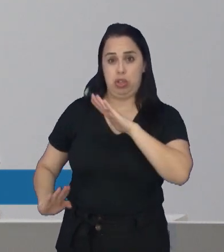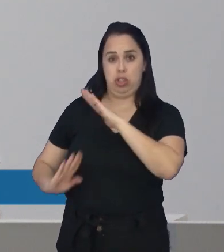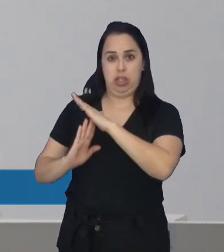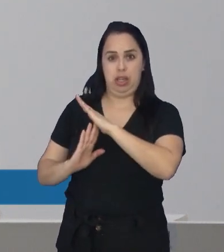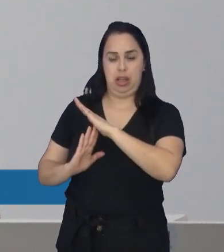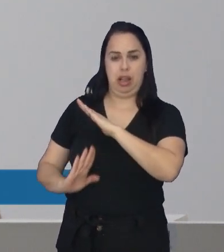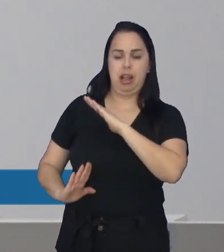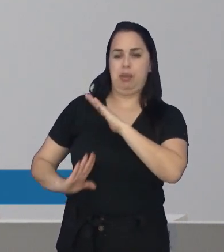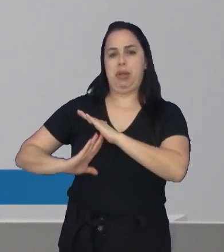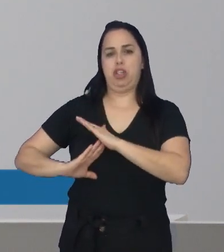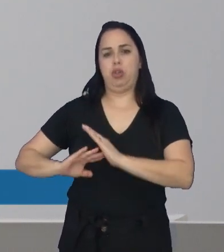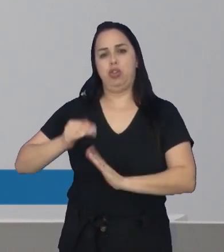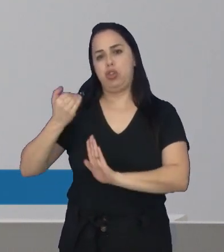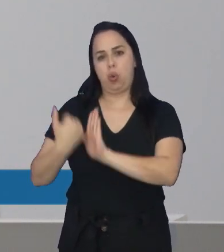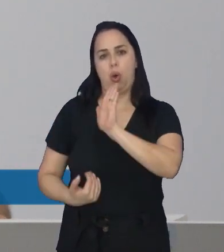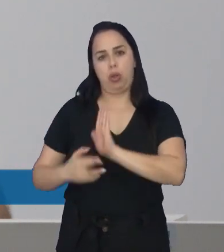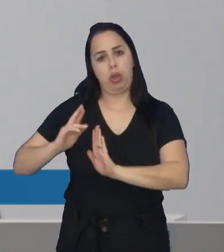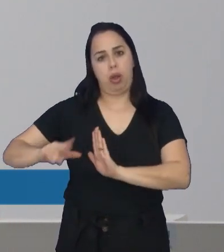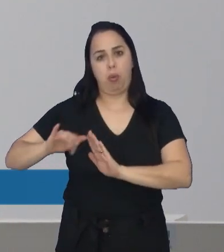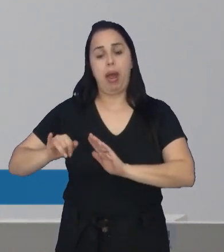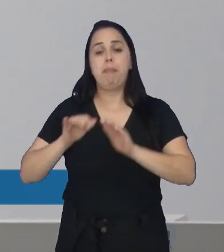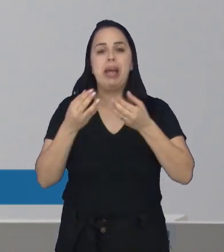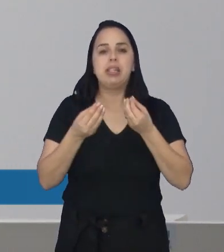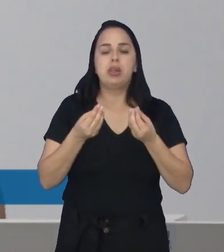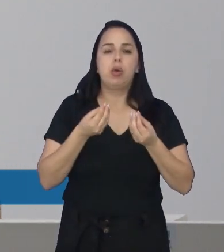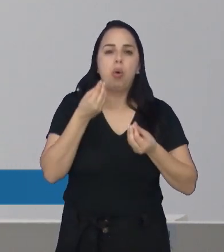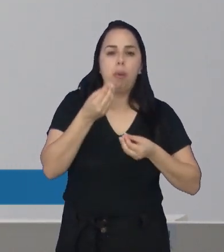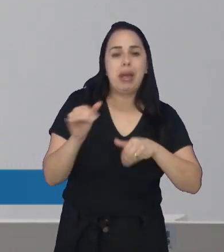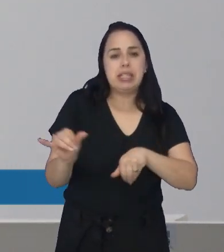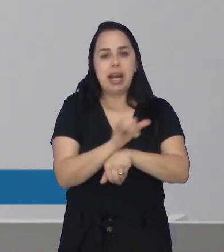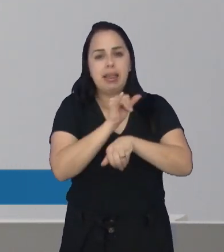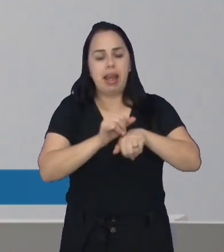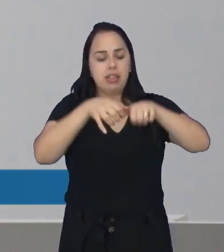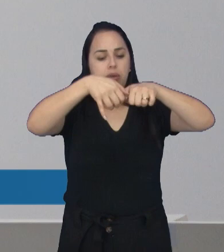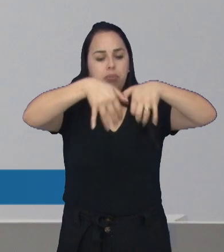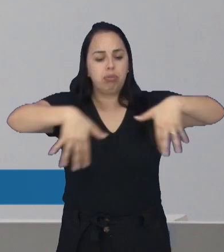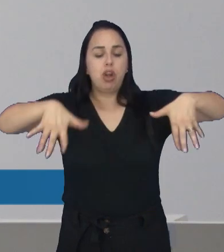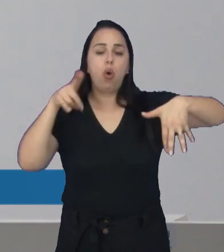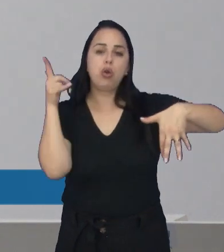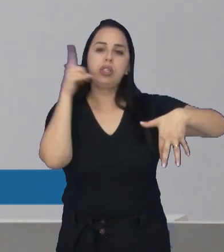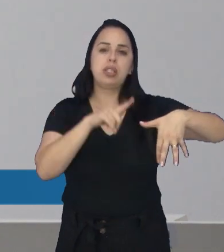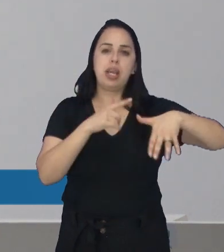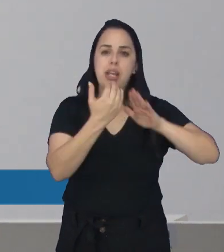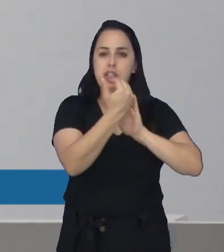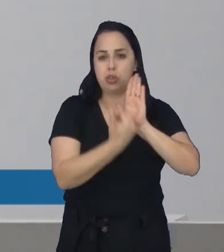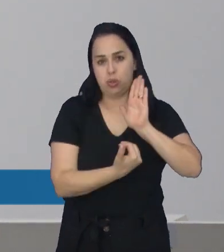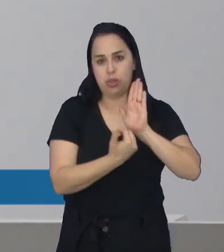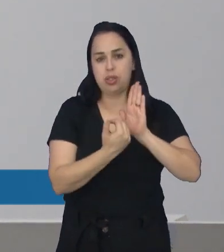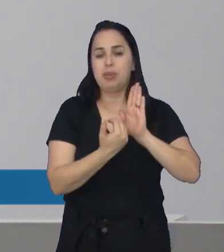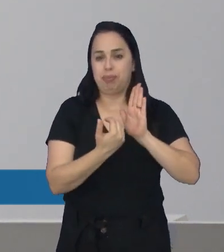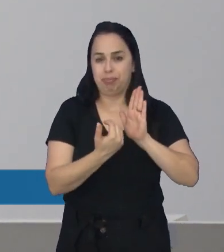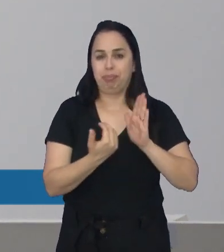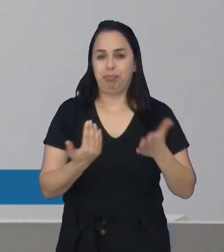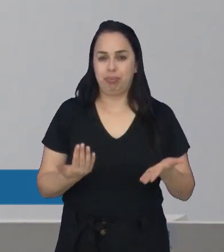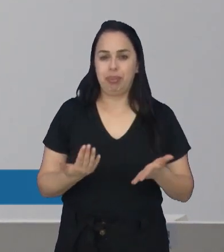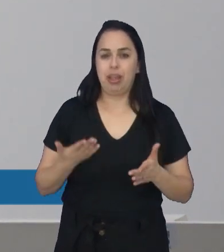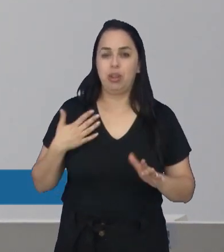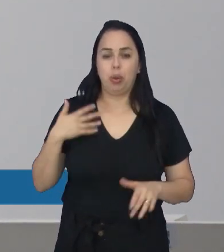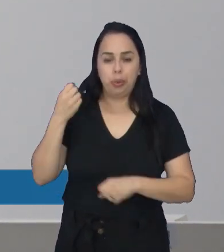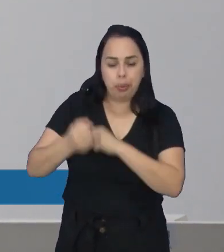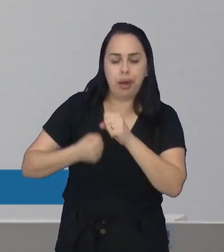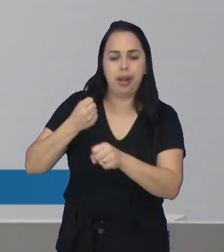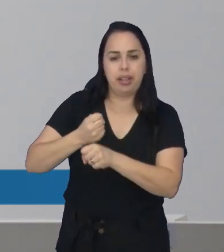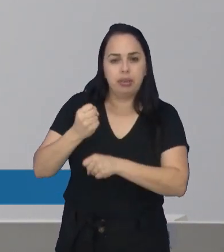desconto simplesmente ampliando leque de opções porque a cada ano são novas tecnologias aí que vem para